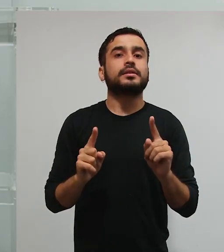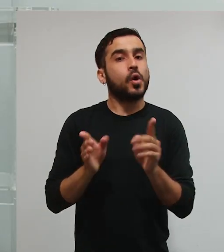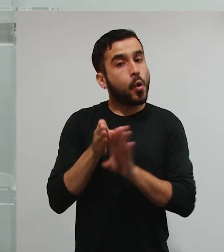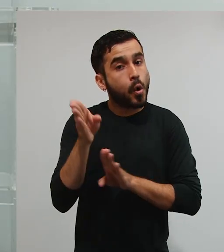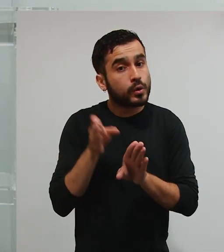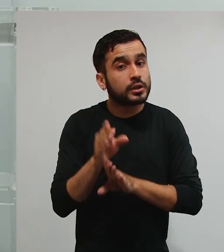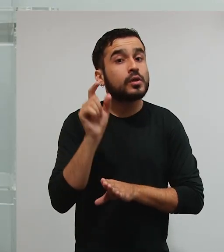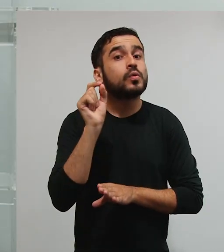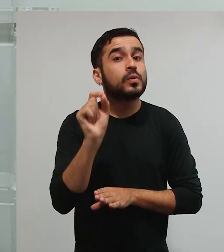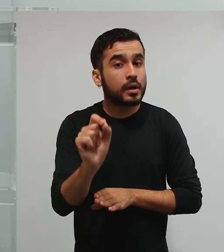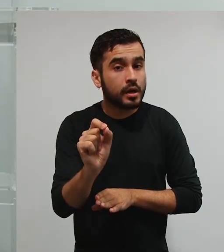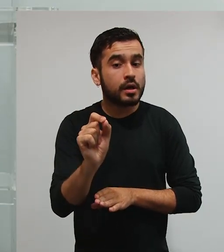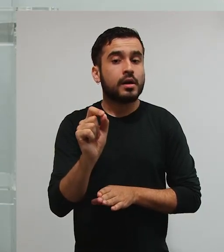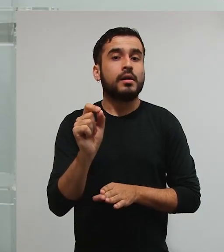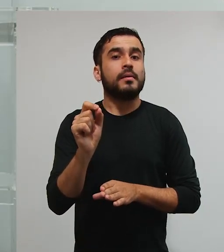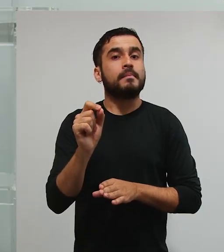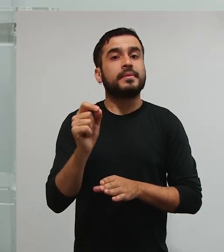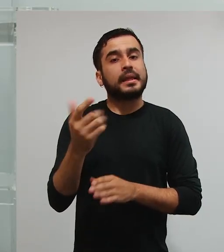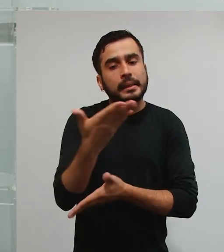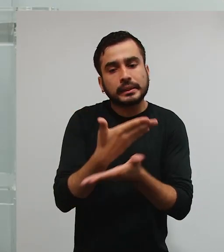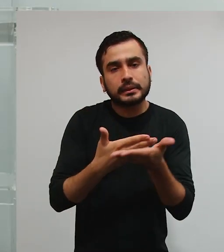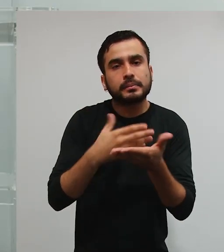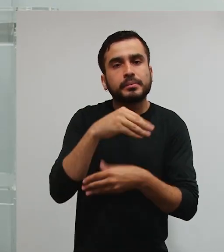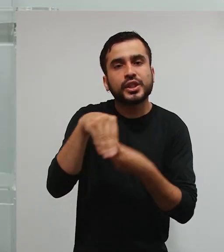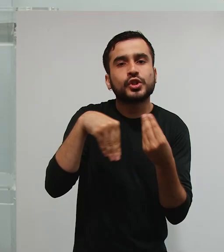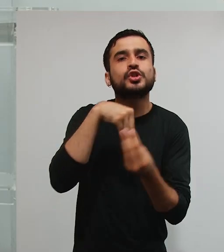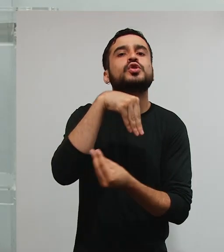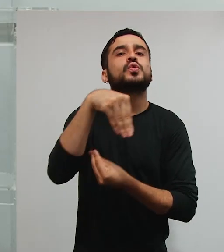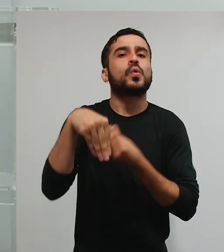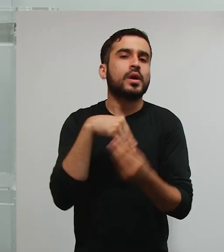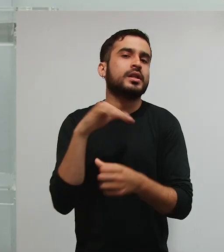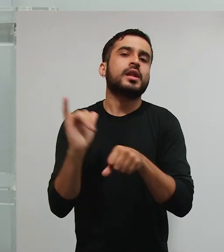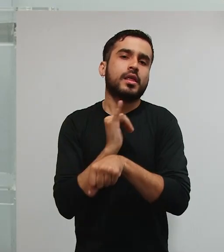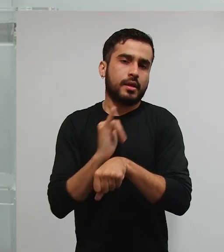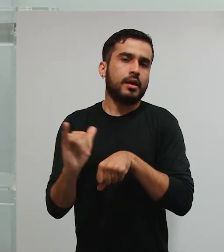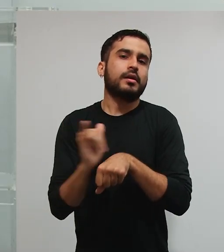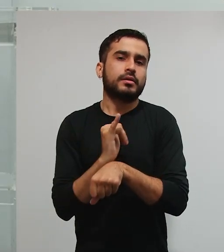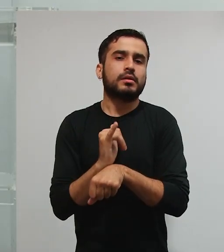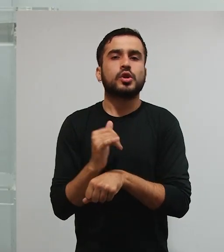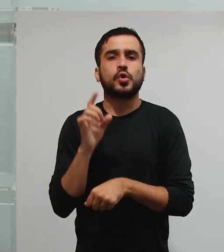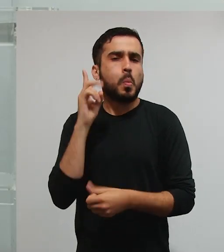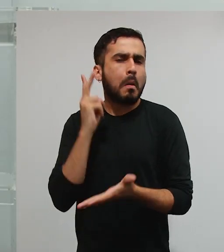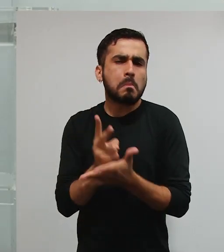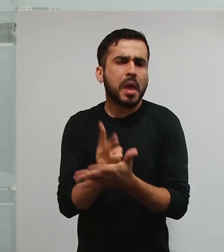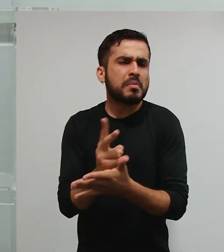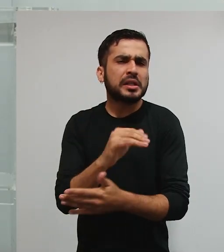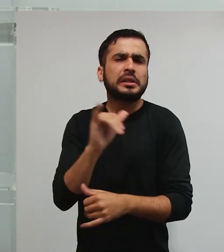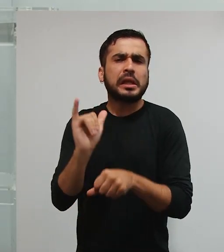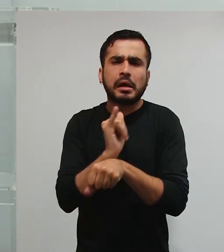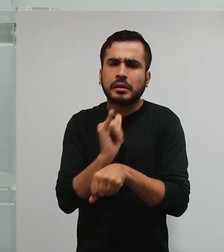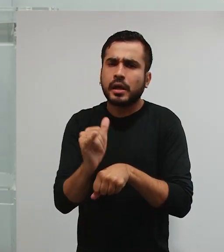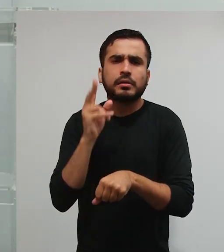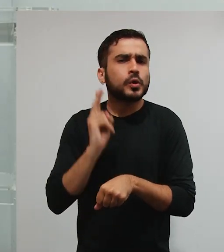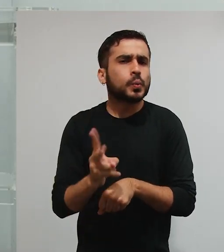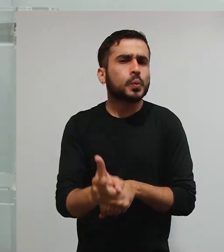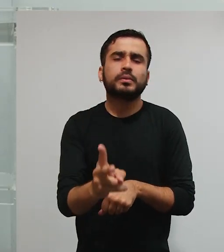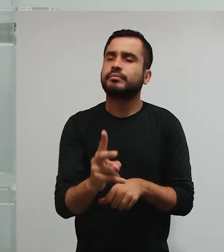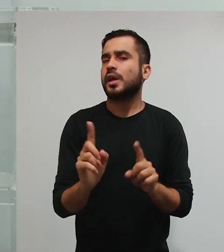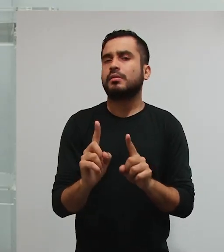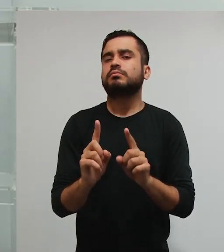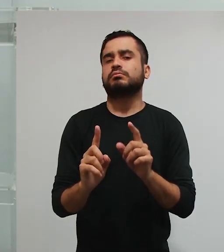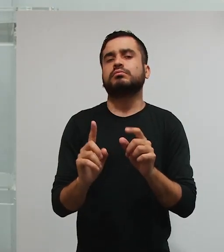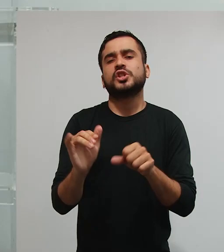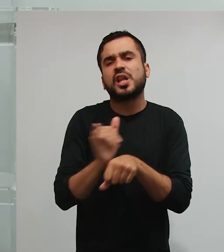observação aqui é essa, mesclar dinâmicas e estratégias tende a tornar